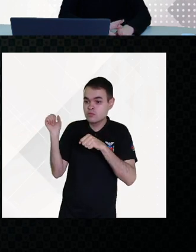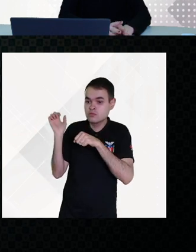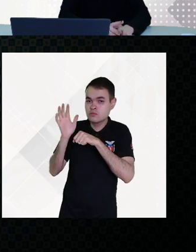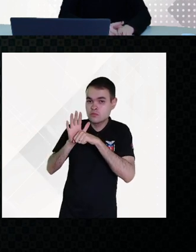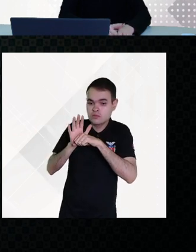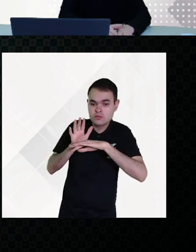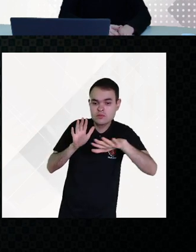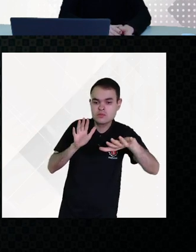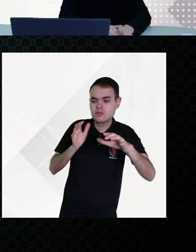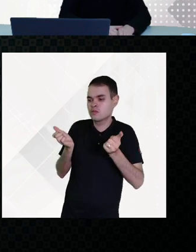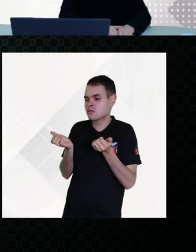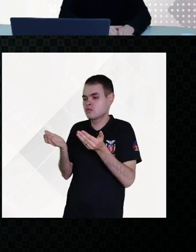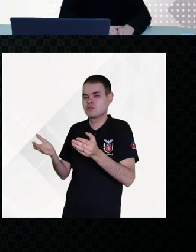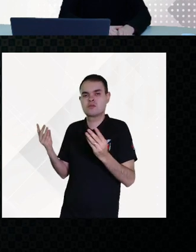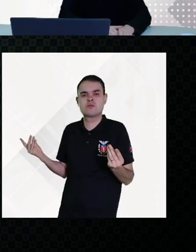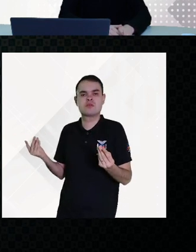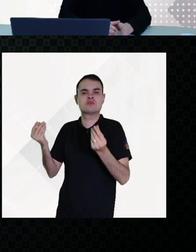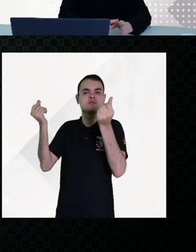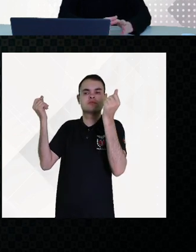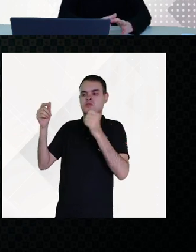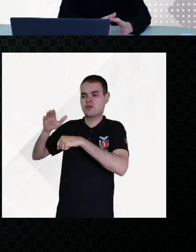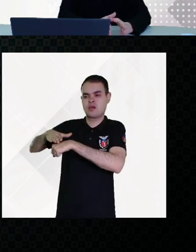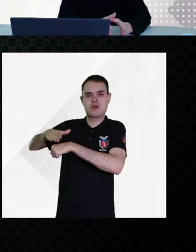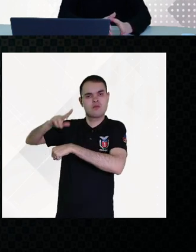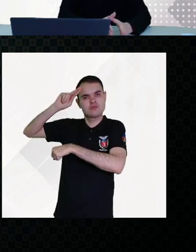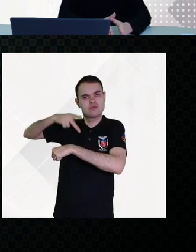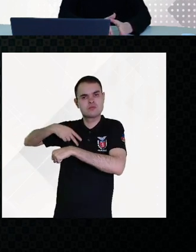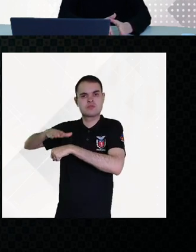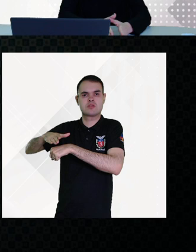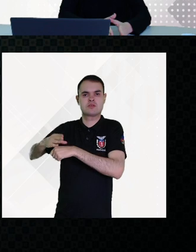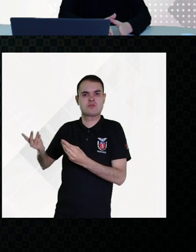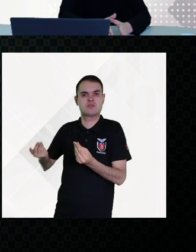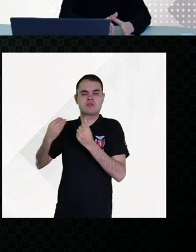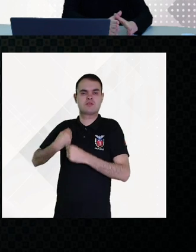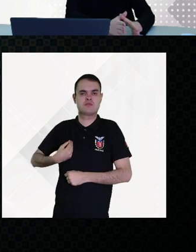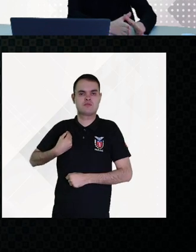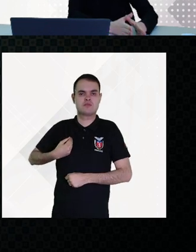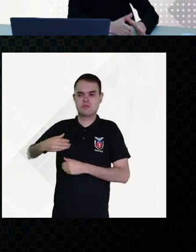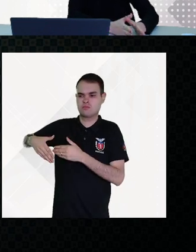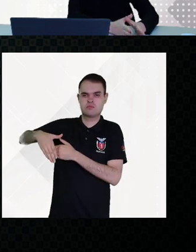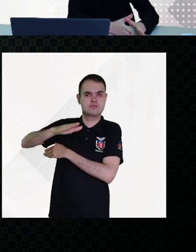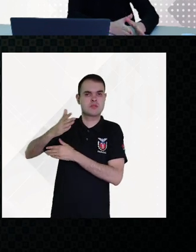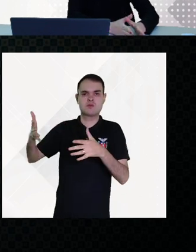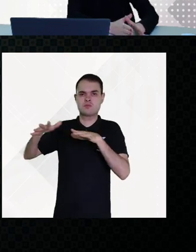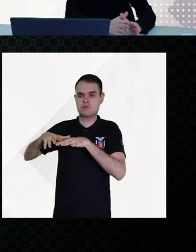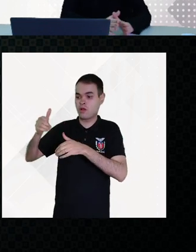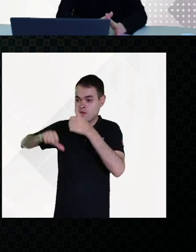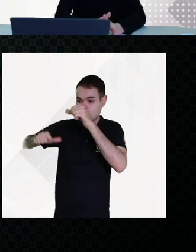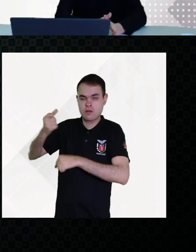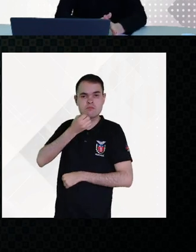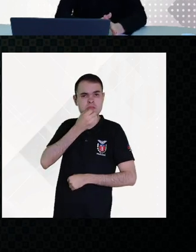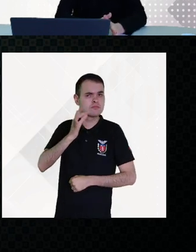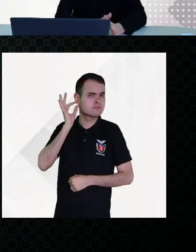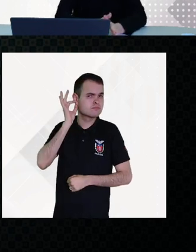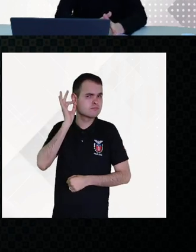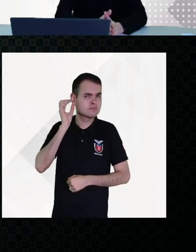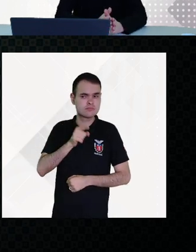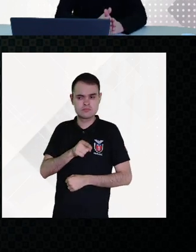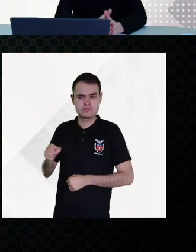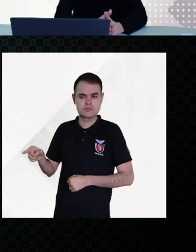independência, qualidade de vida e inclusão. Porque se for bem avaliado e se for bem indicado,